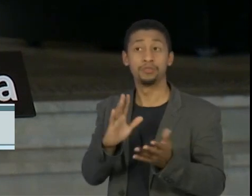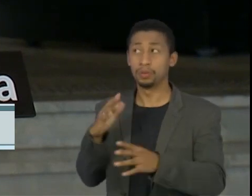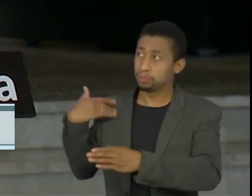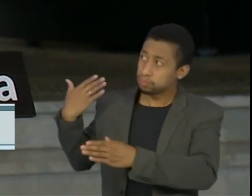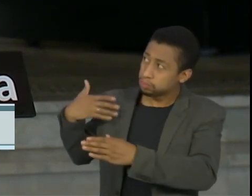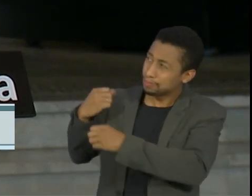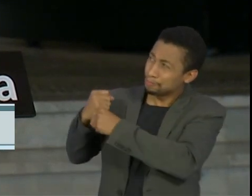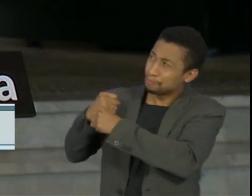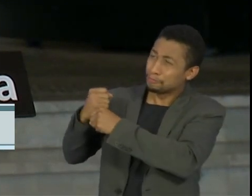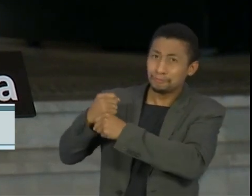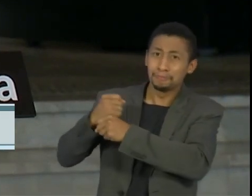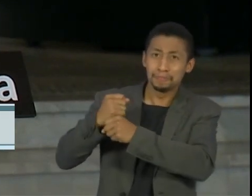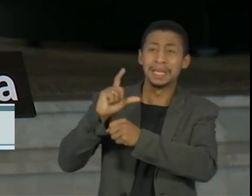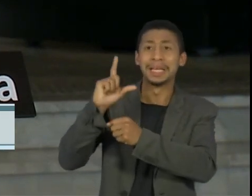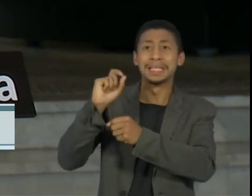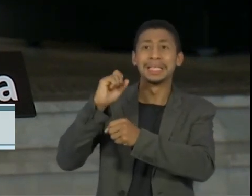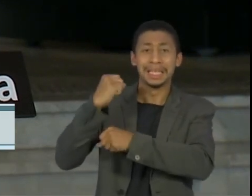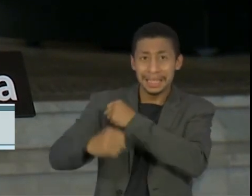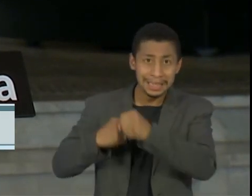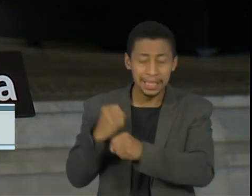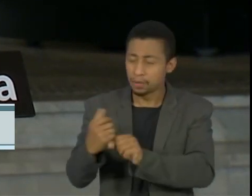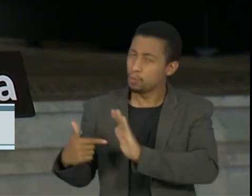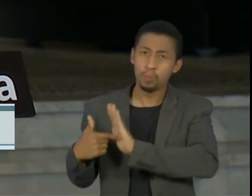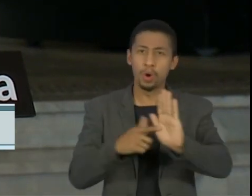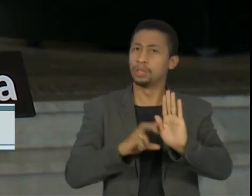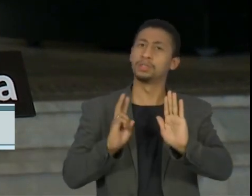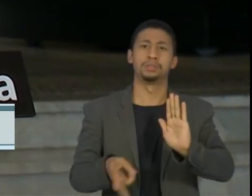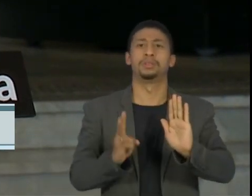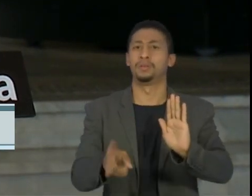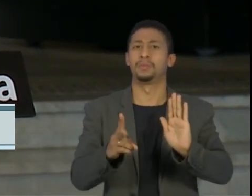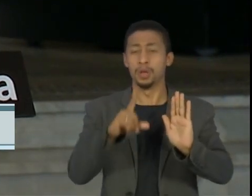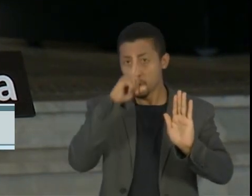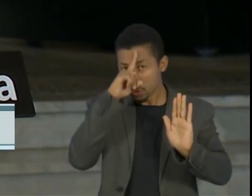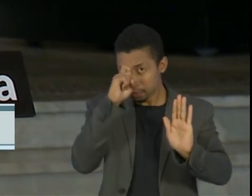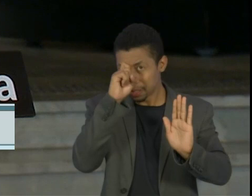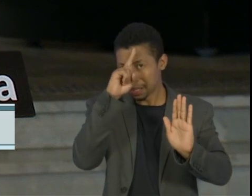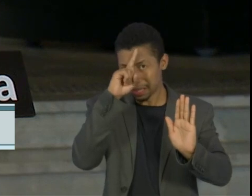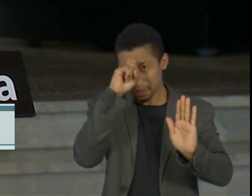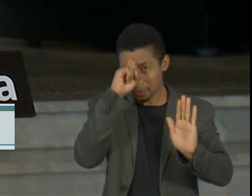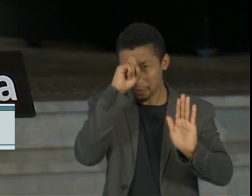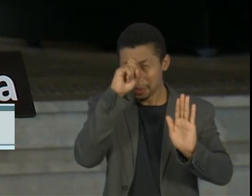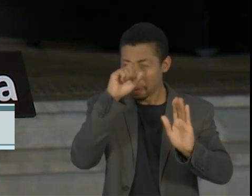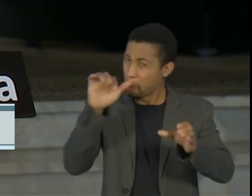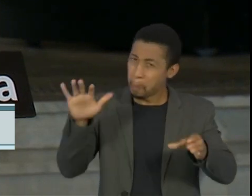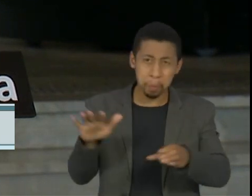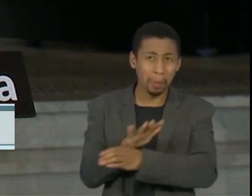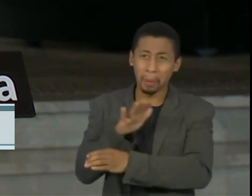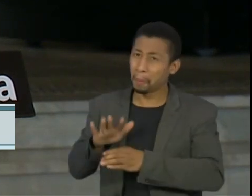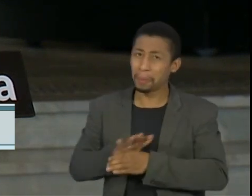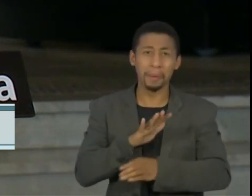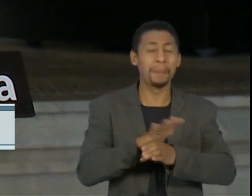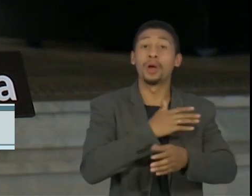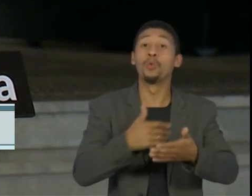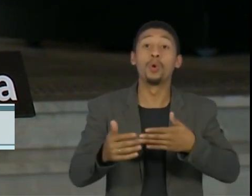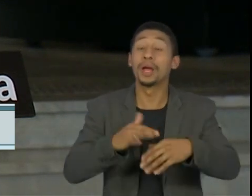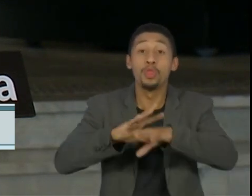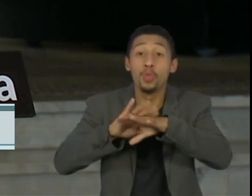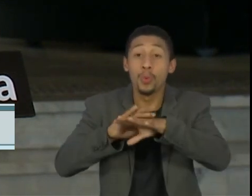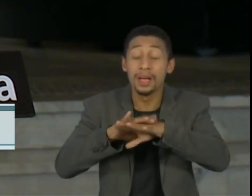a semana em que existe uma pressão maior sobre o sistema de saúde em função das doenças respiratórias. Como na